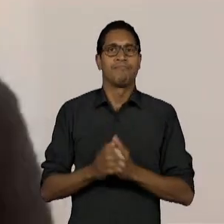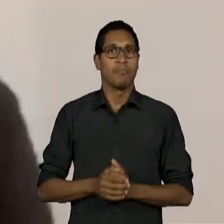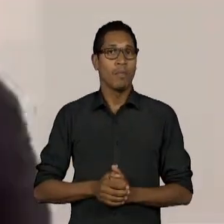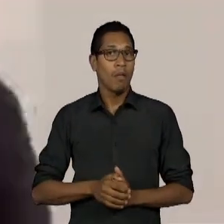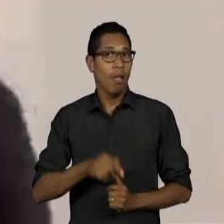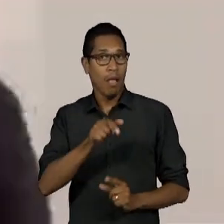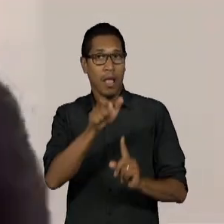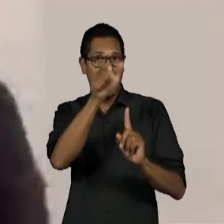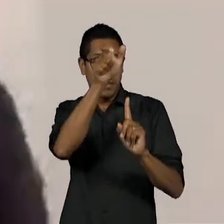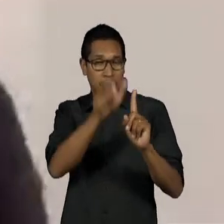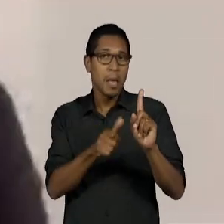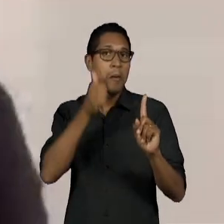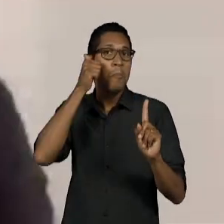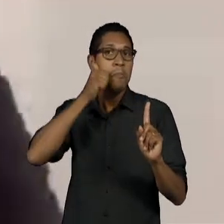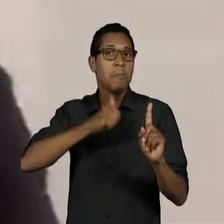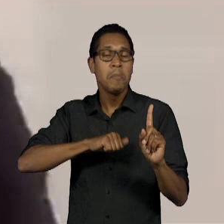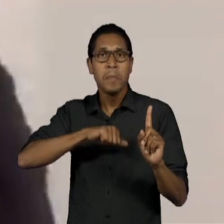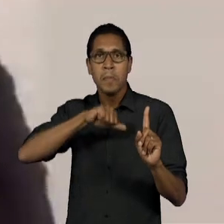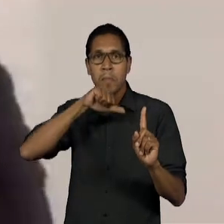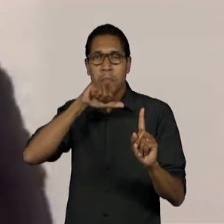uma mãe